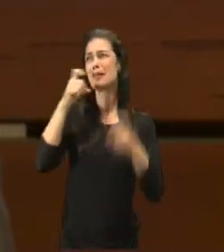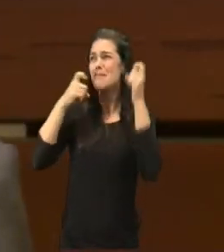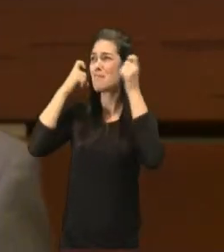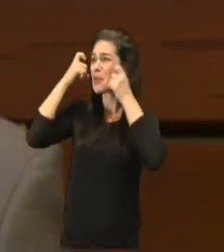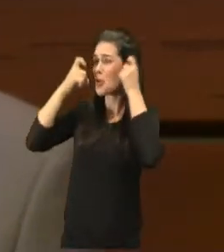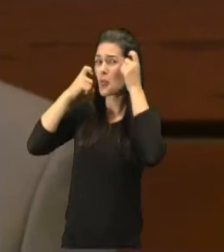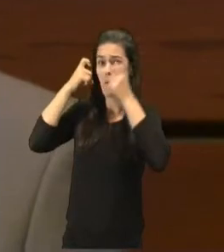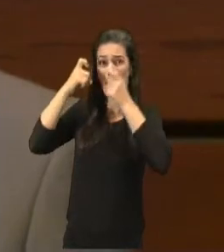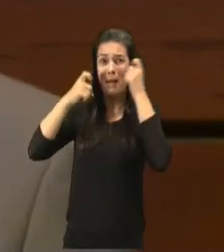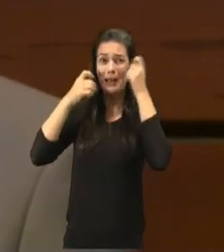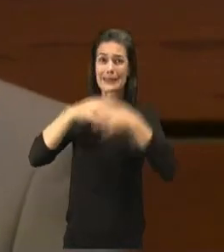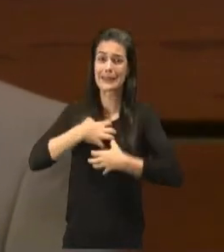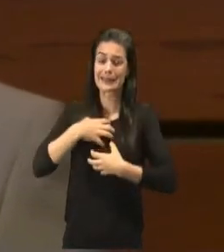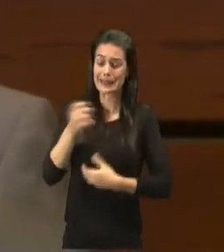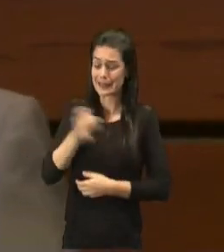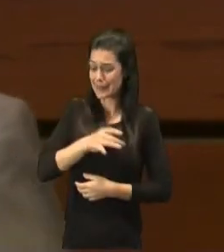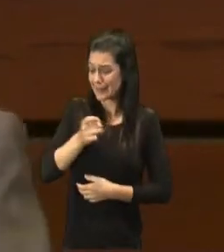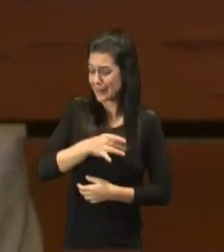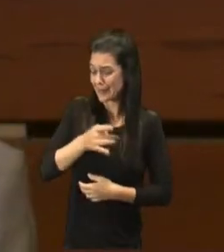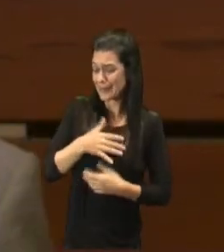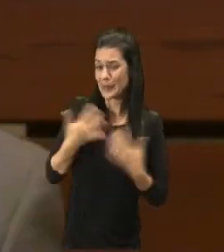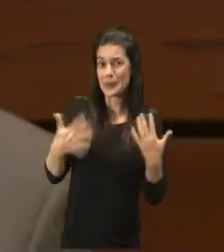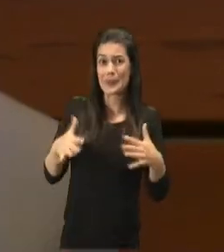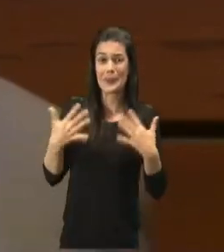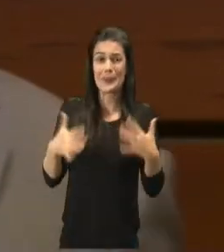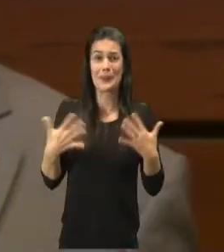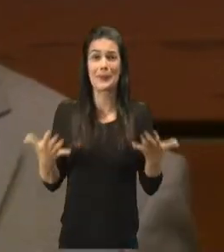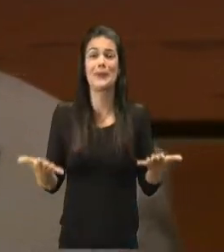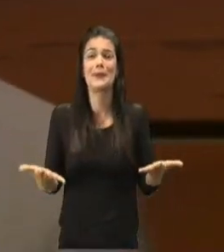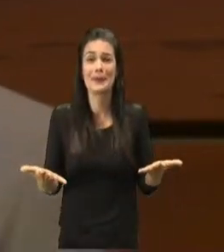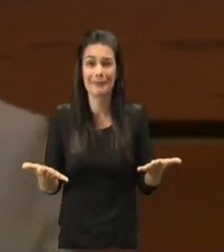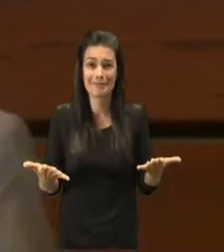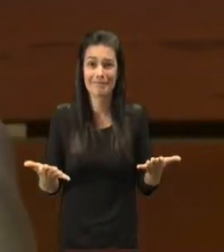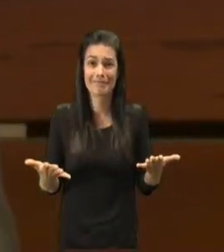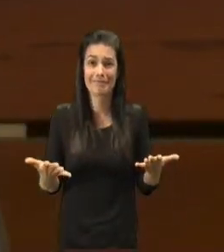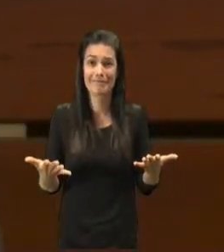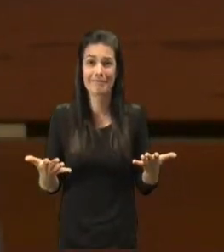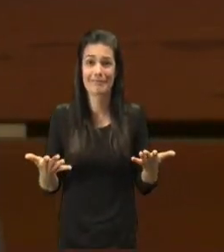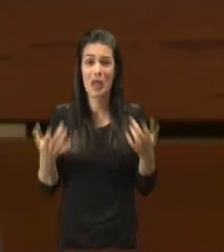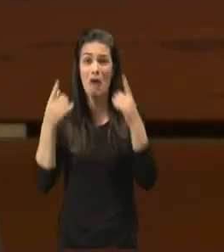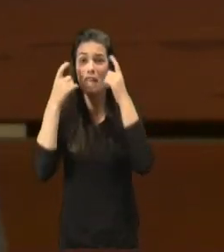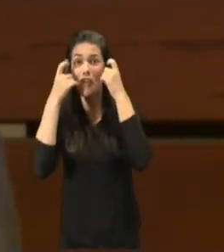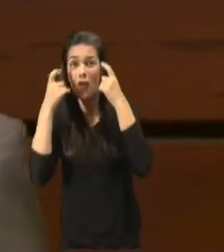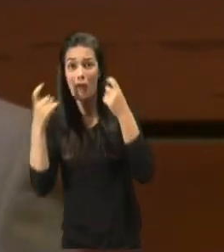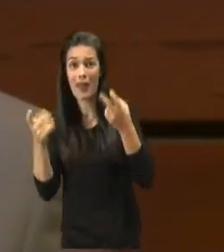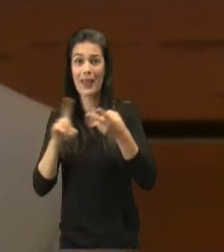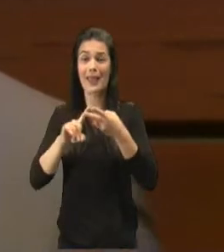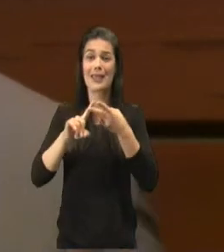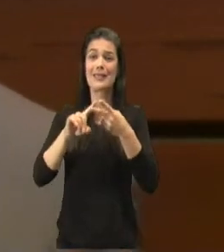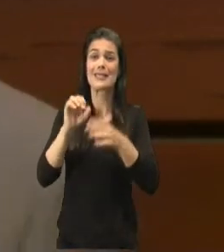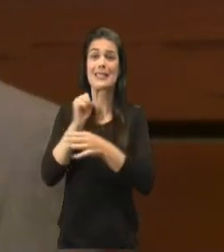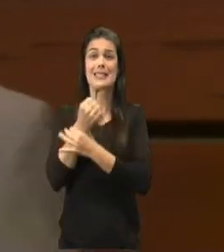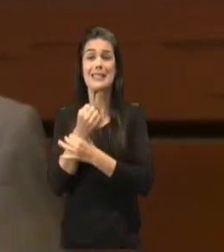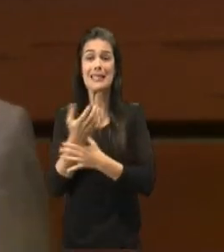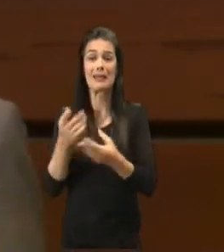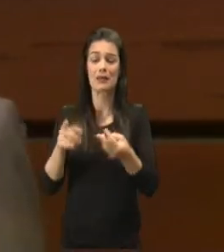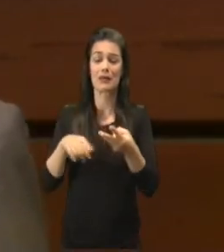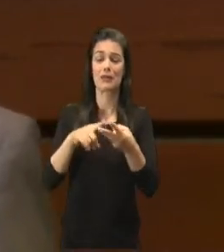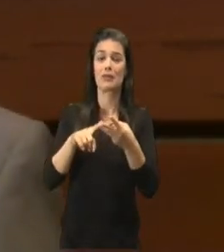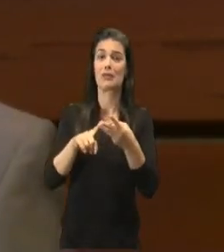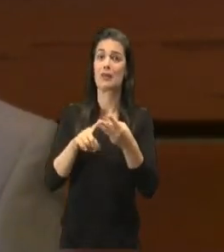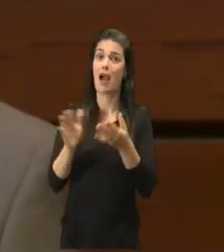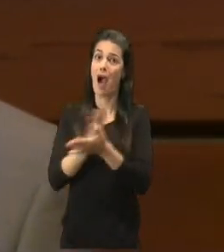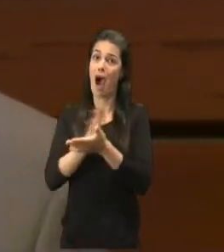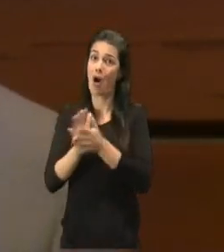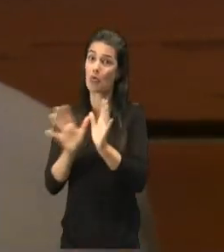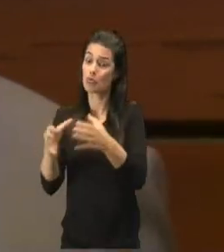que trazem medo, com relação à violência, com relação à segurança, com relação ao envolvimento com determinadas